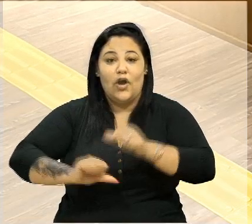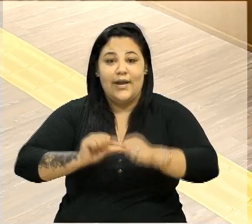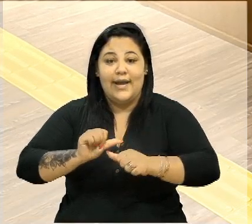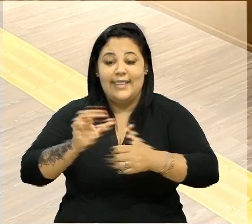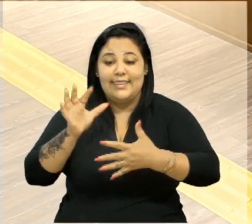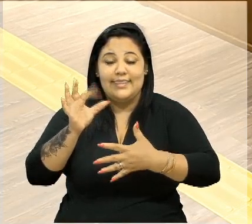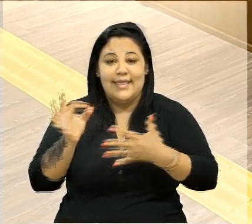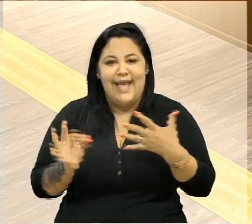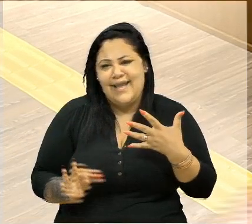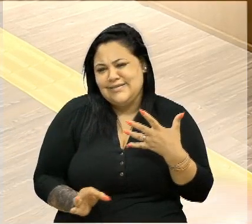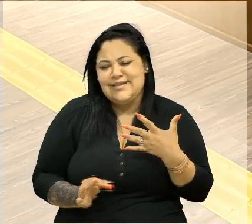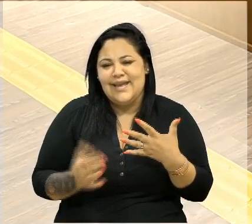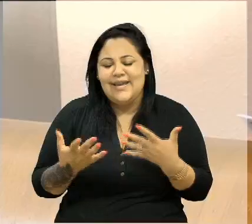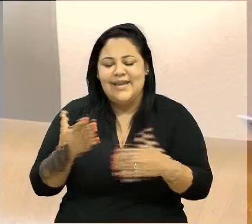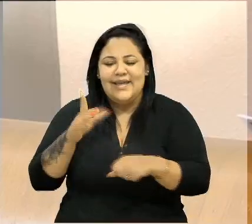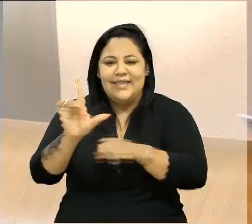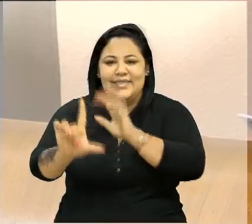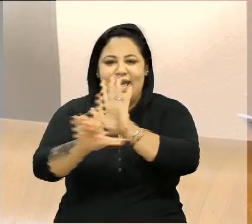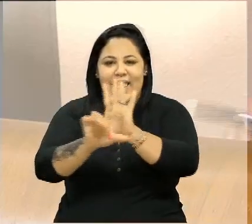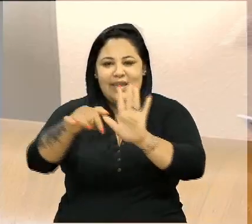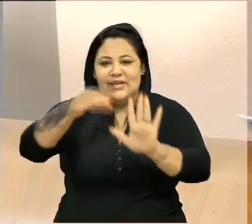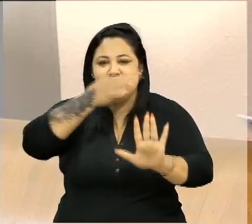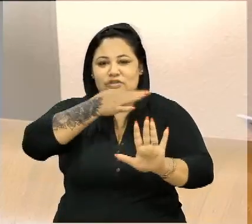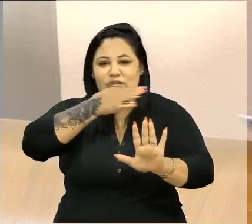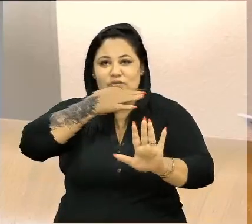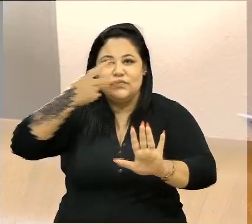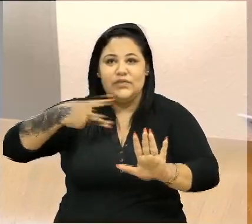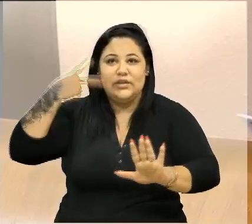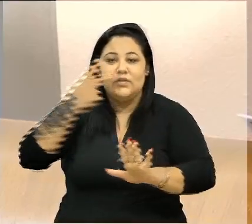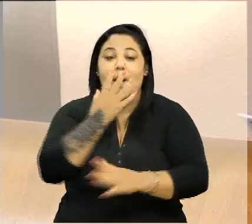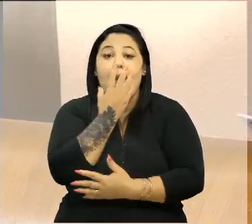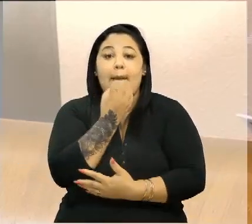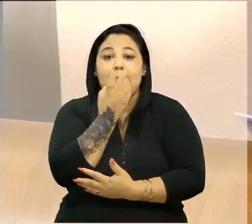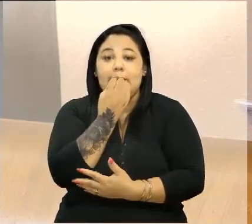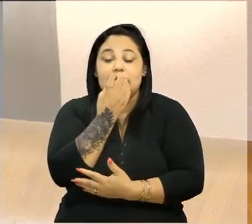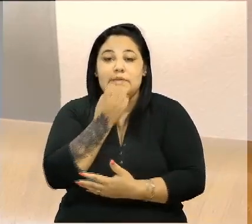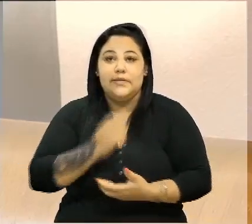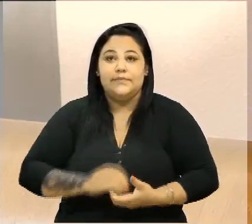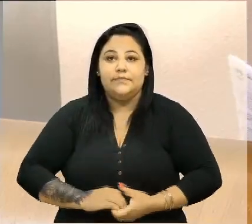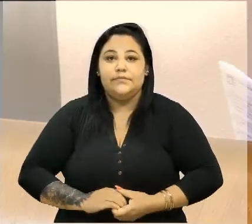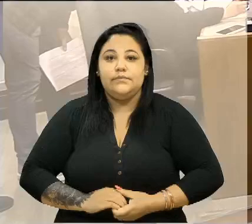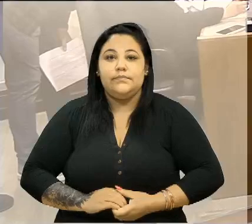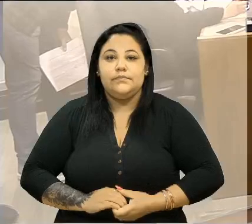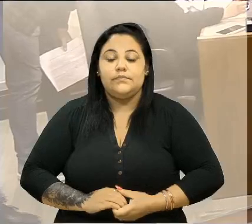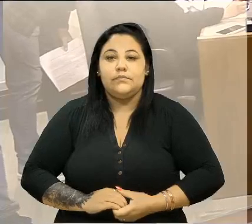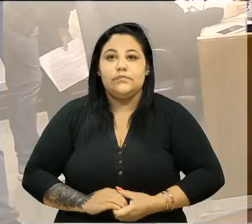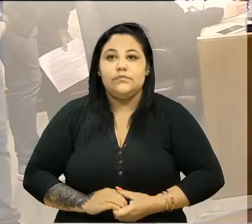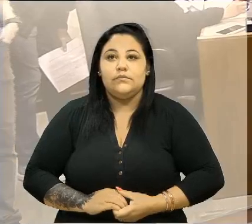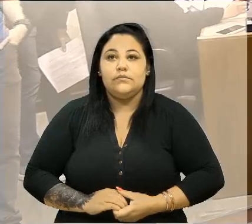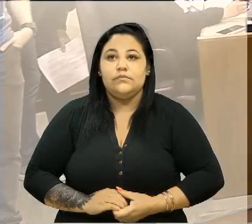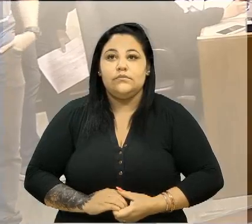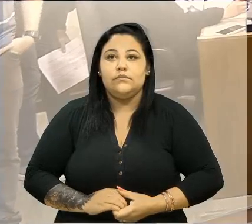de Caxias do Sul. Relator, vereador Camilles, com a palavra o relator.